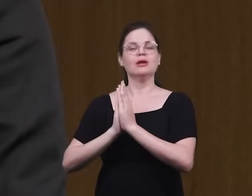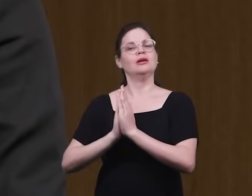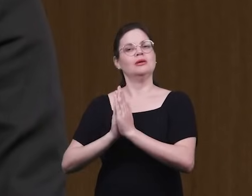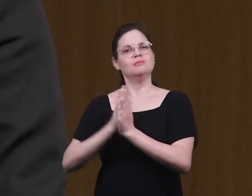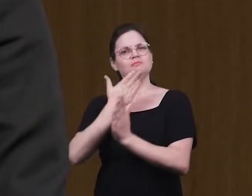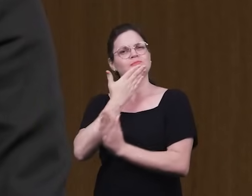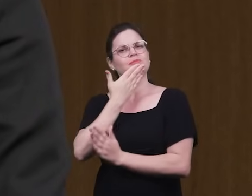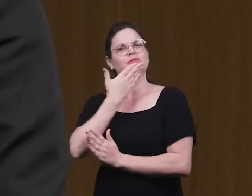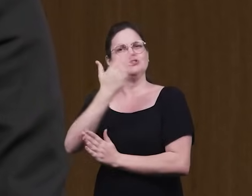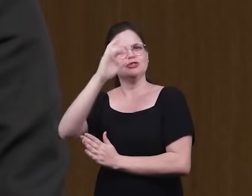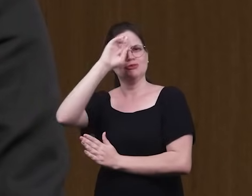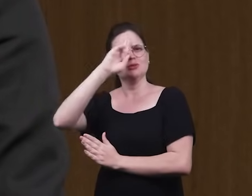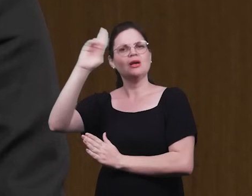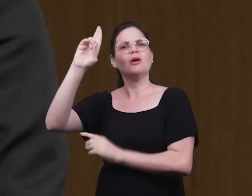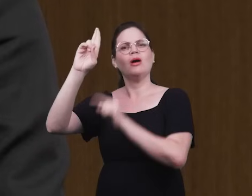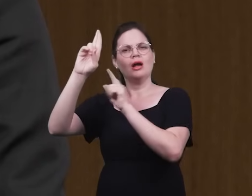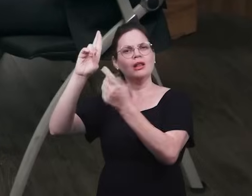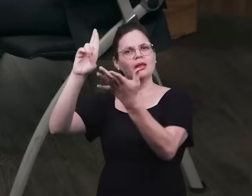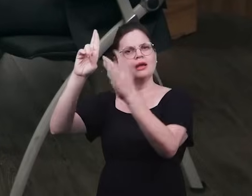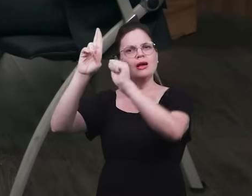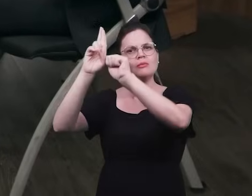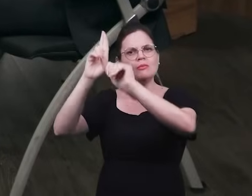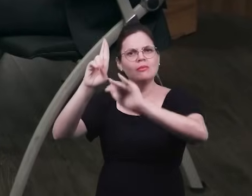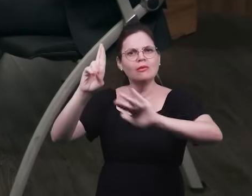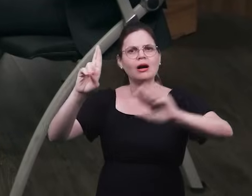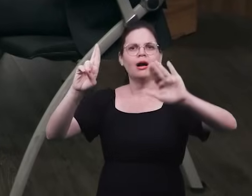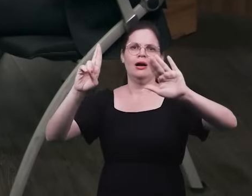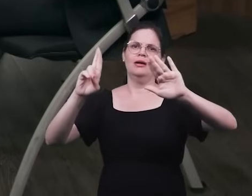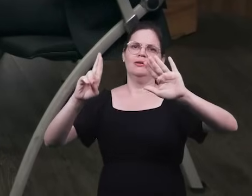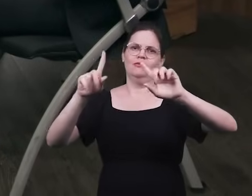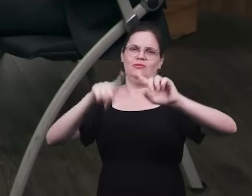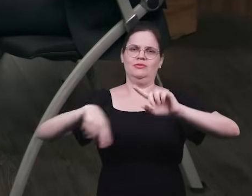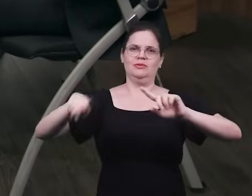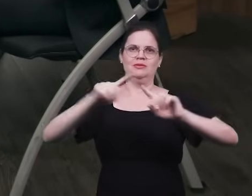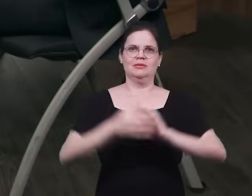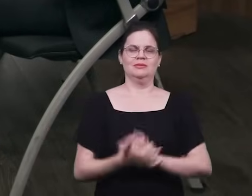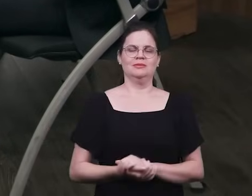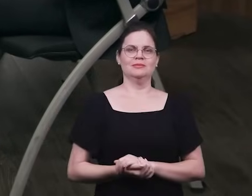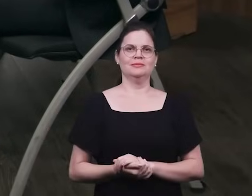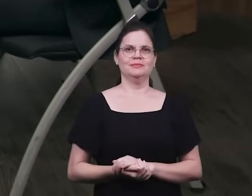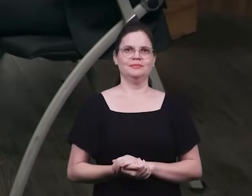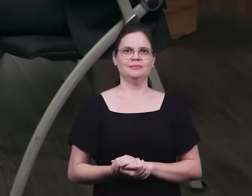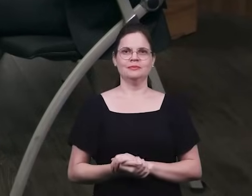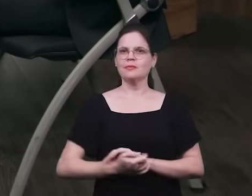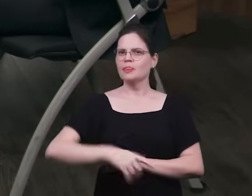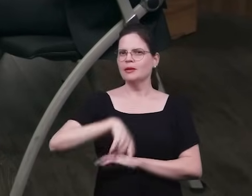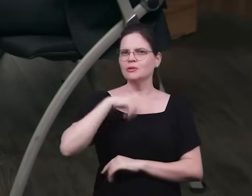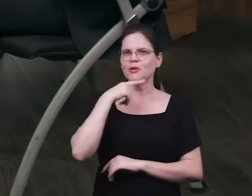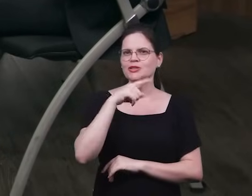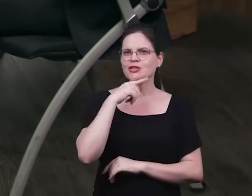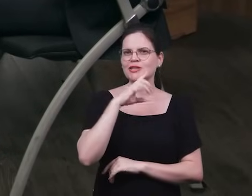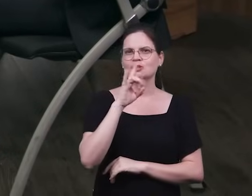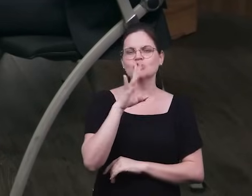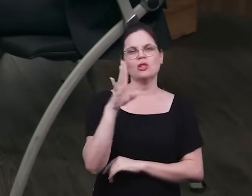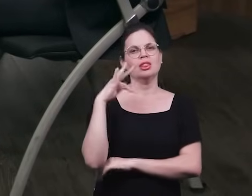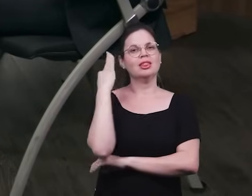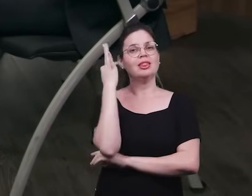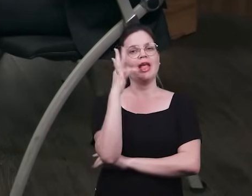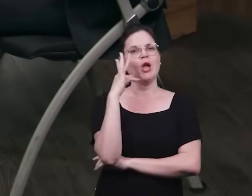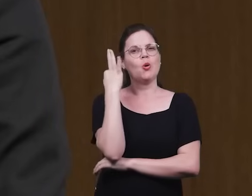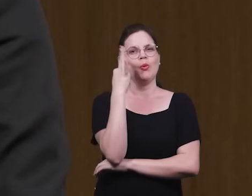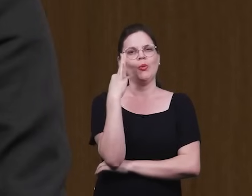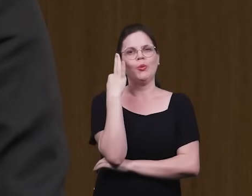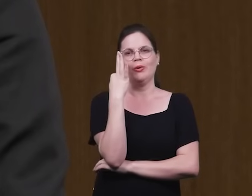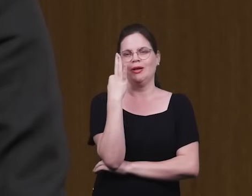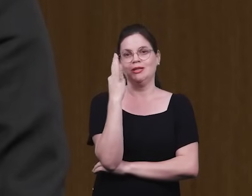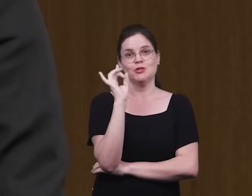aqueles que participam conosco aqui né Sérgio Amém eh não adianta conhecer um Jesus teórico é necessário ter